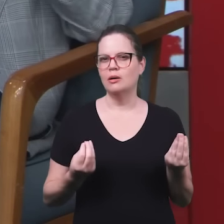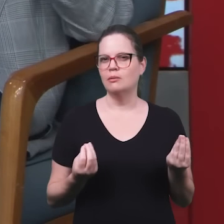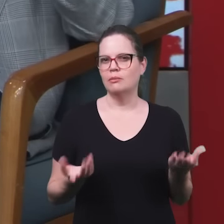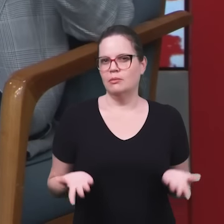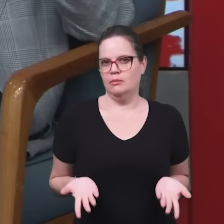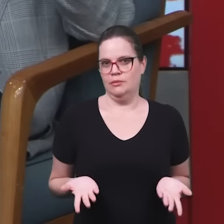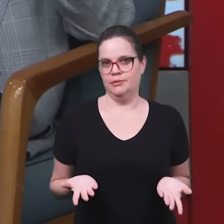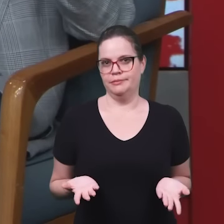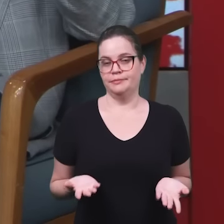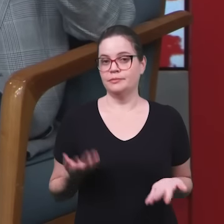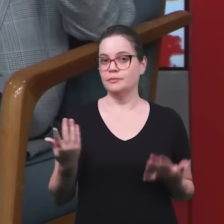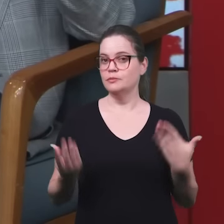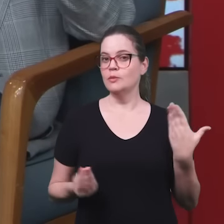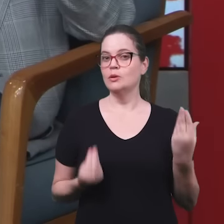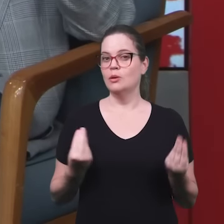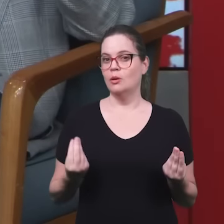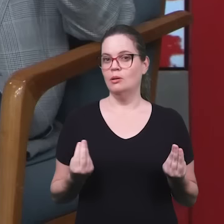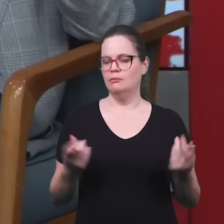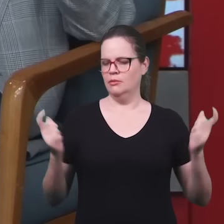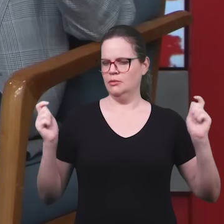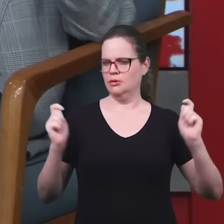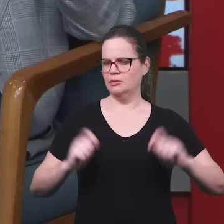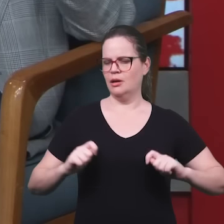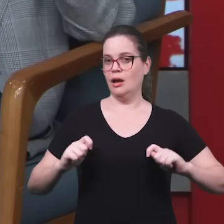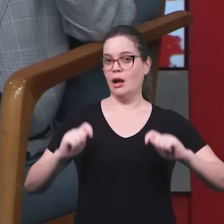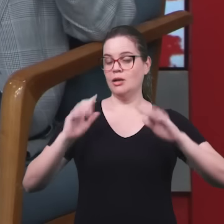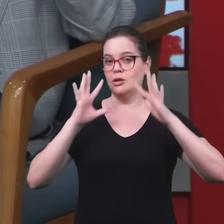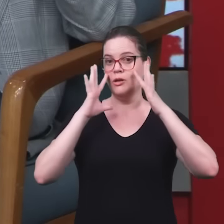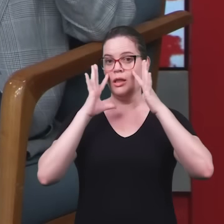Então, como você faz isso?